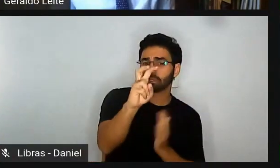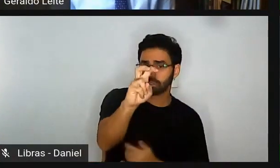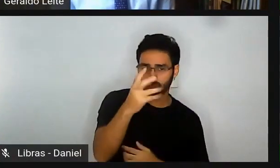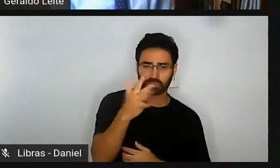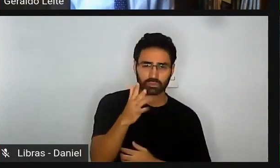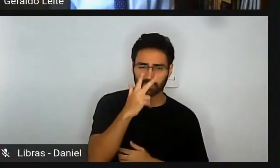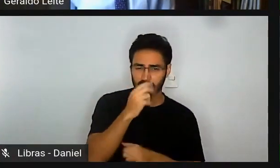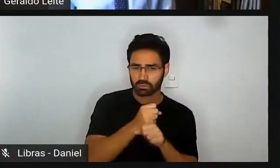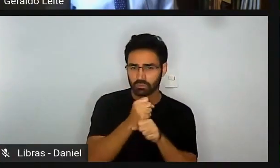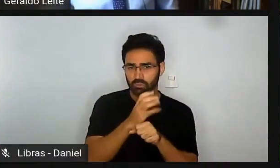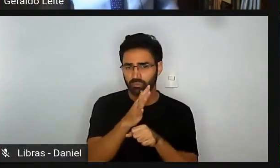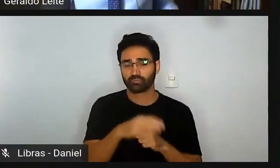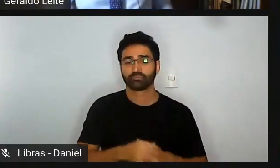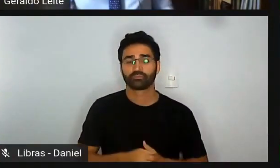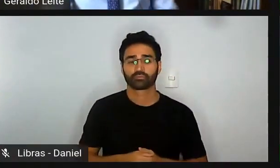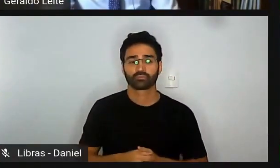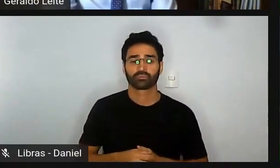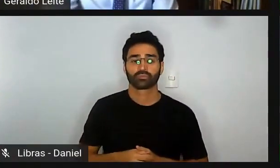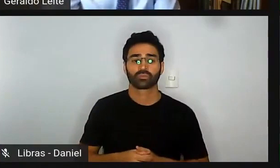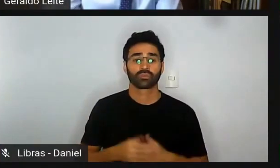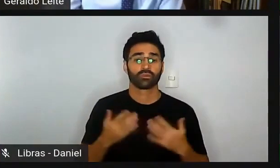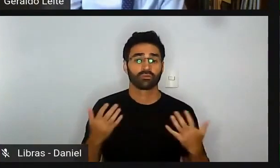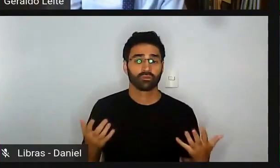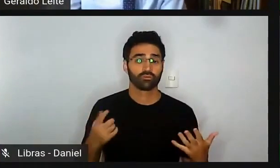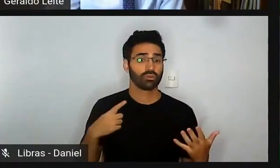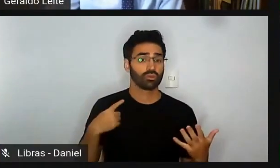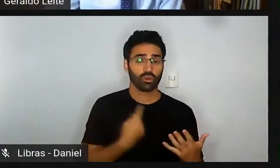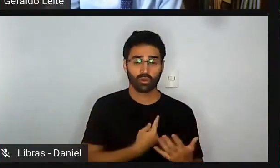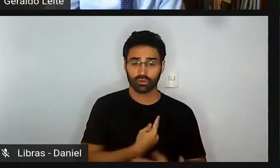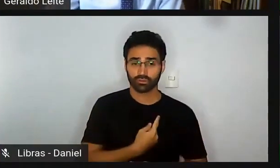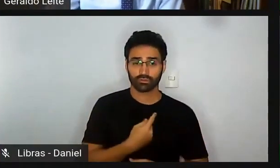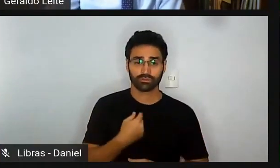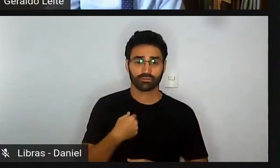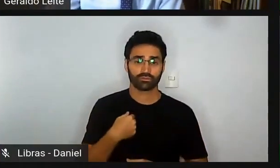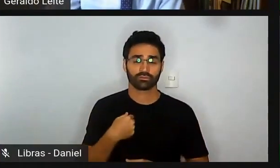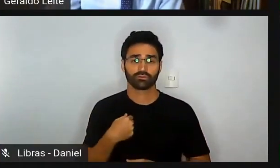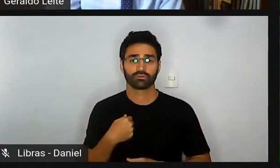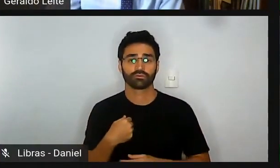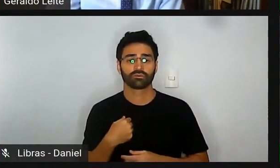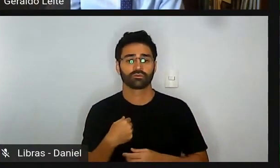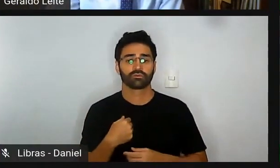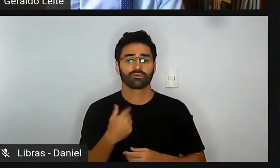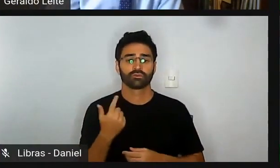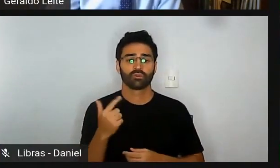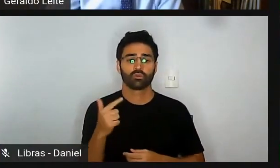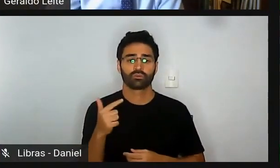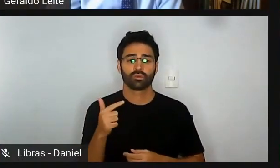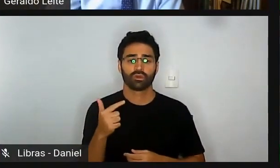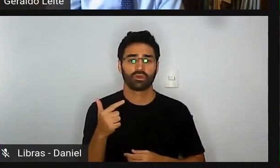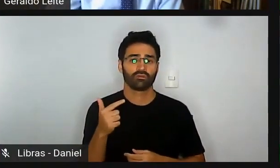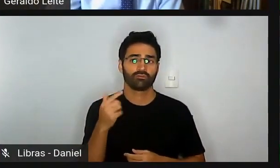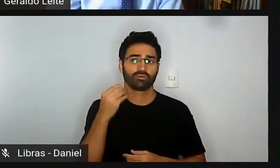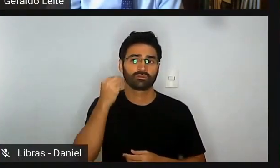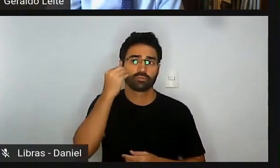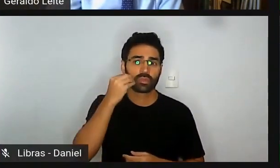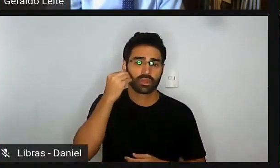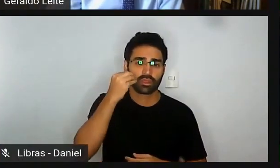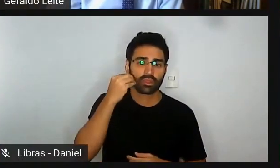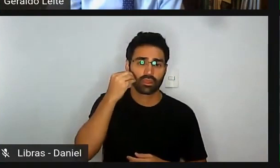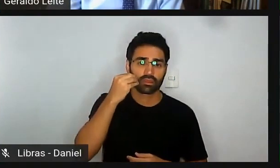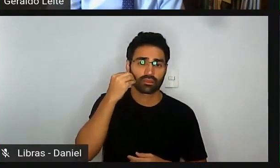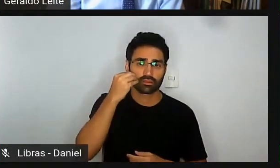Pois bem, nós não tivemos aqui apenas uma experiência de